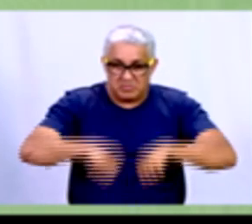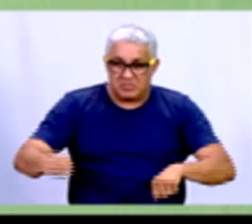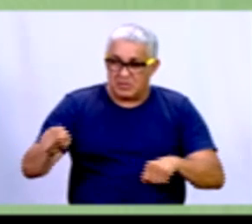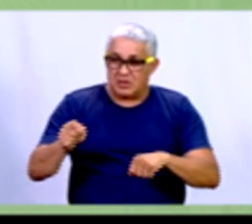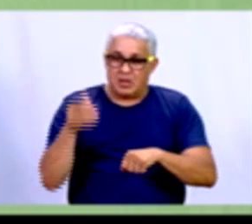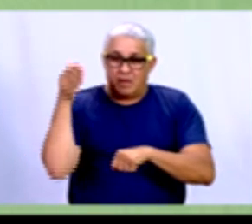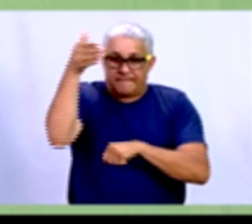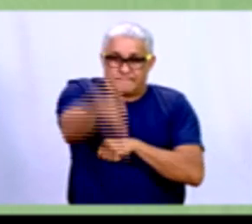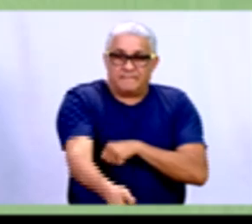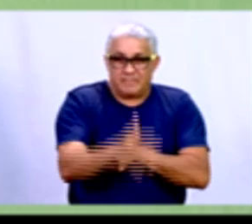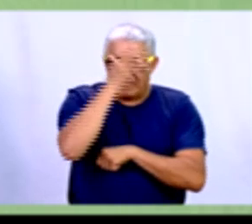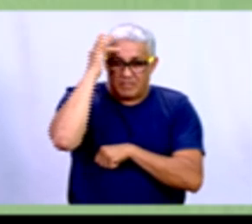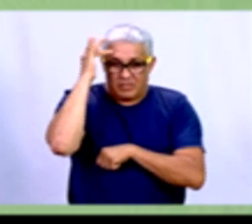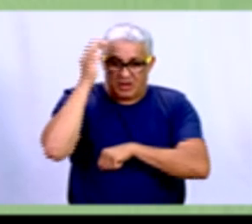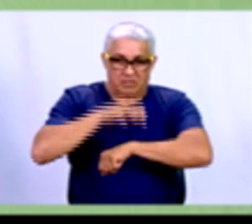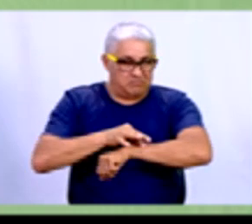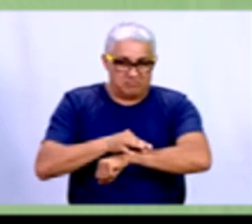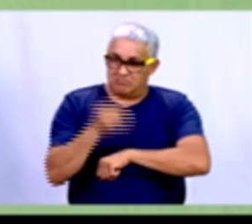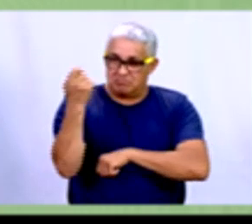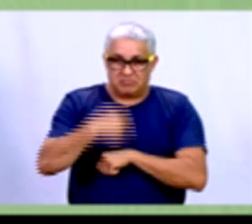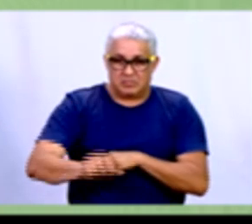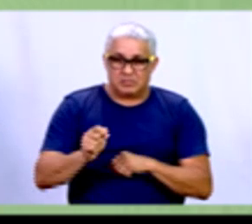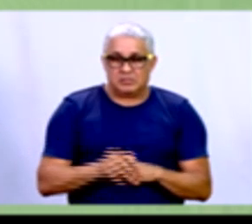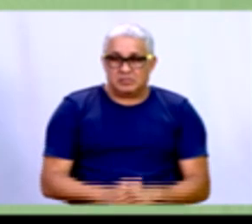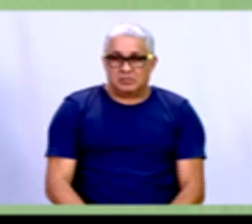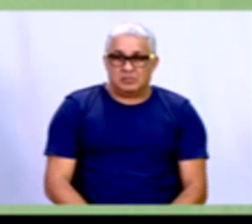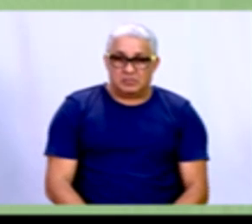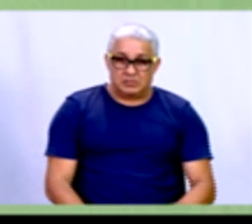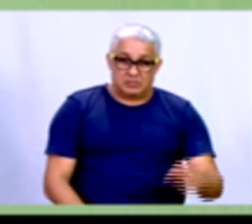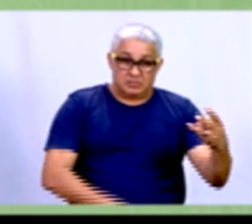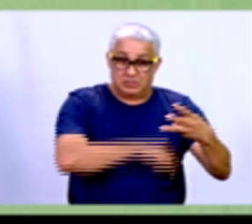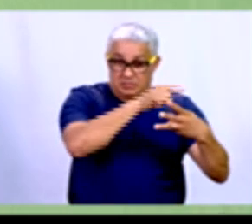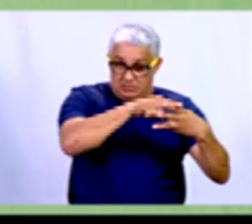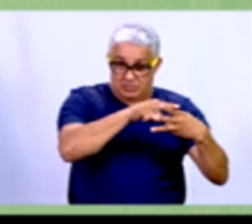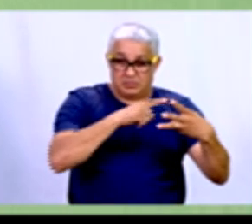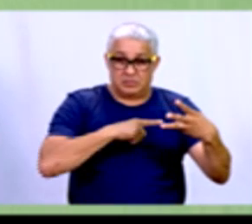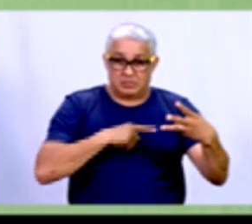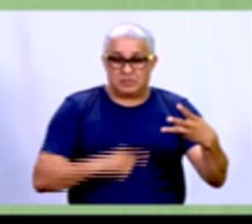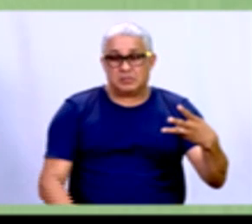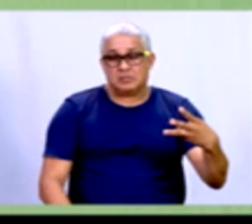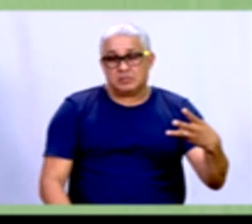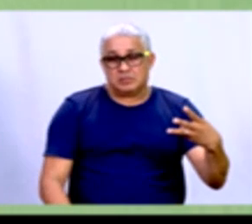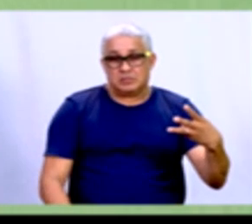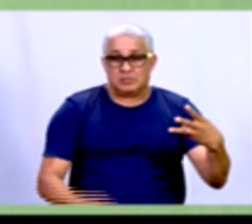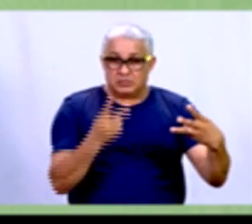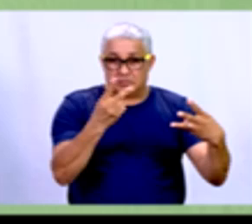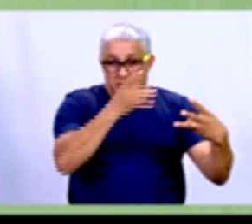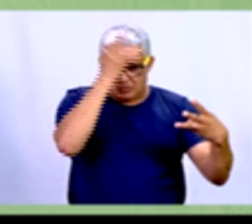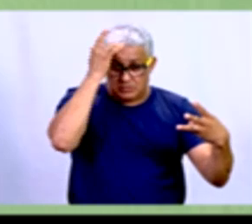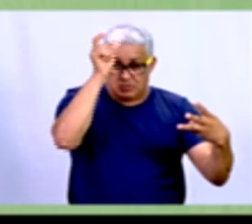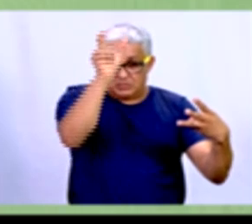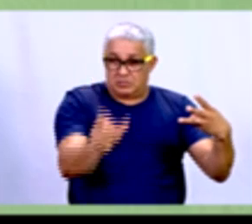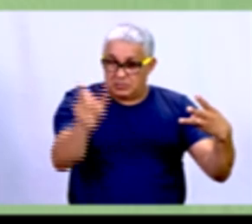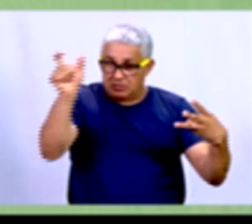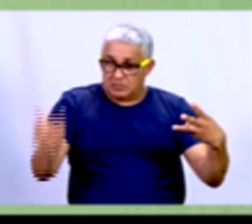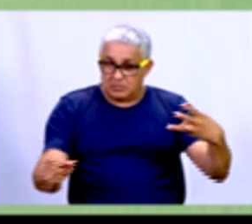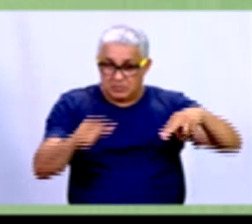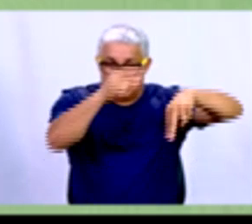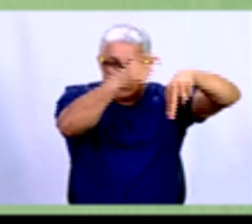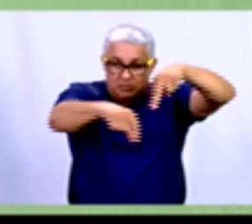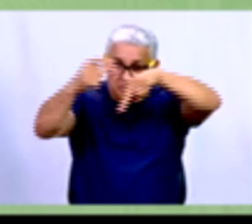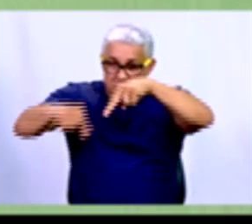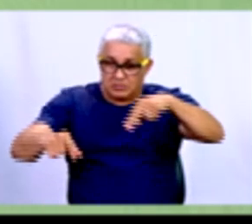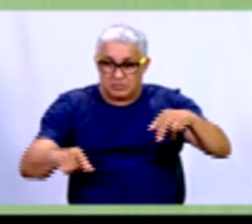de um ser humano, tá? Então, na primeira interface, nós temos 2 seres humanos que vão interagir, vão